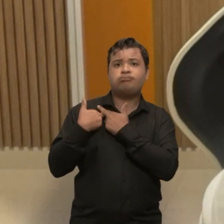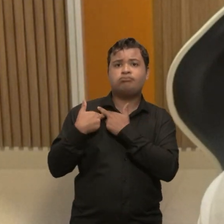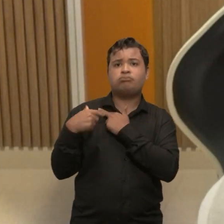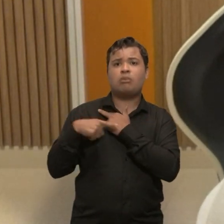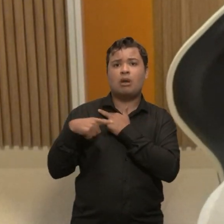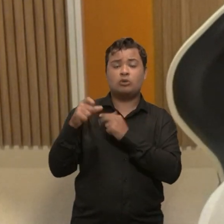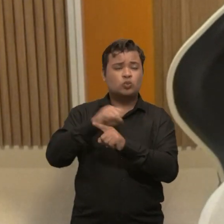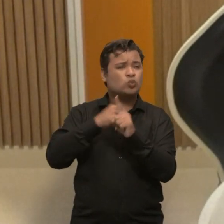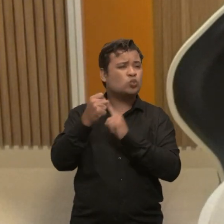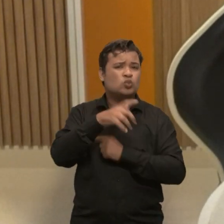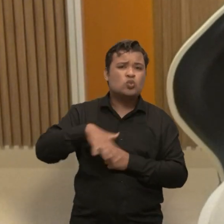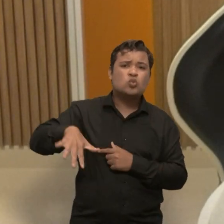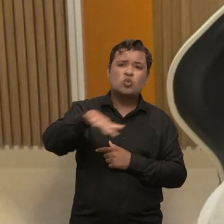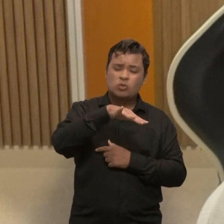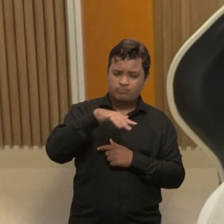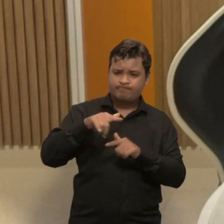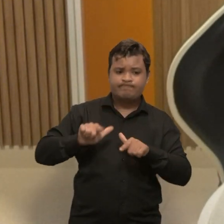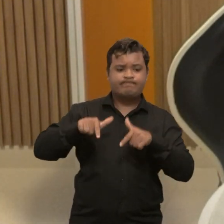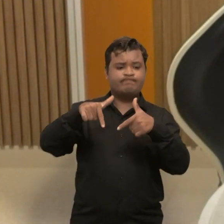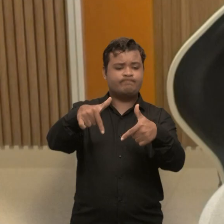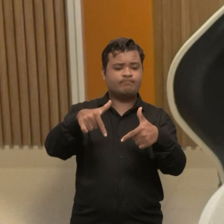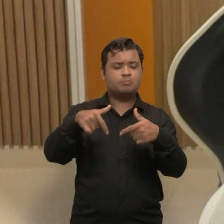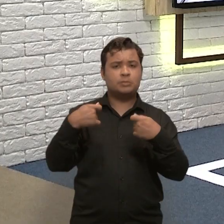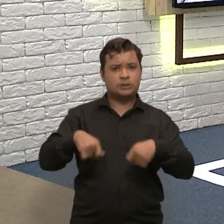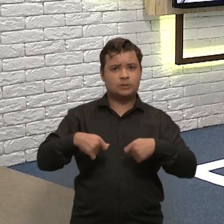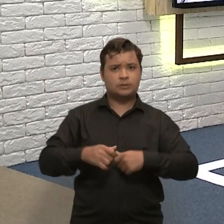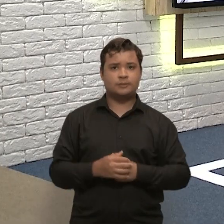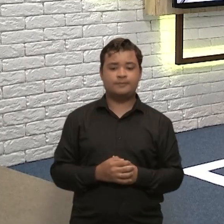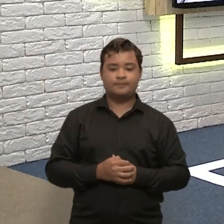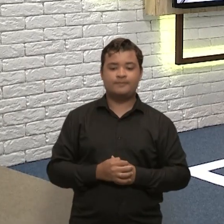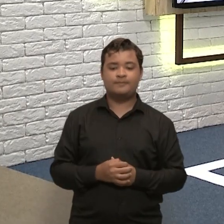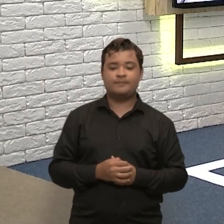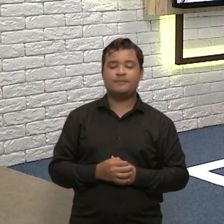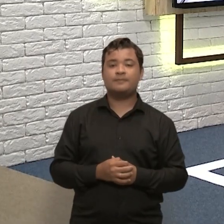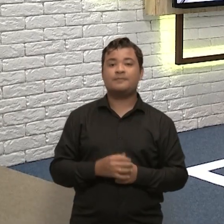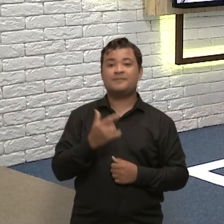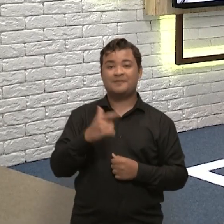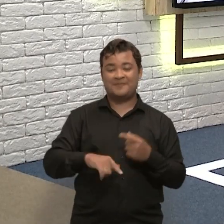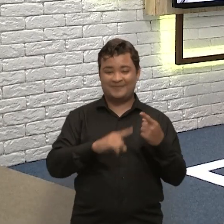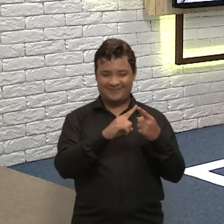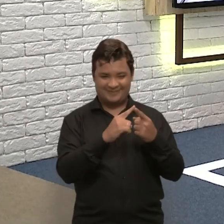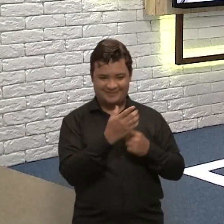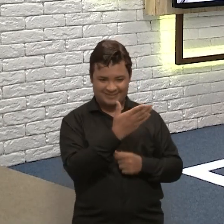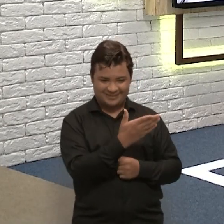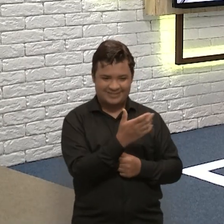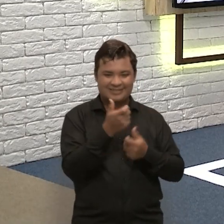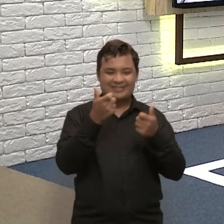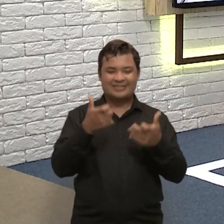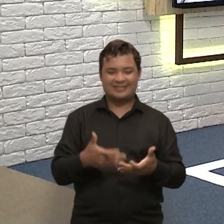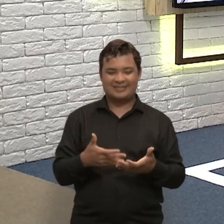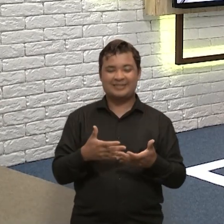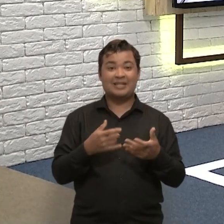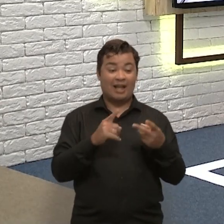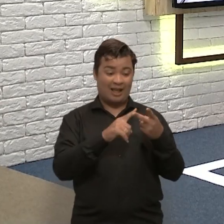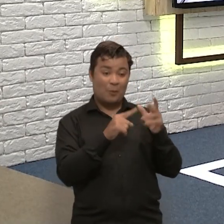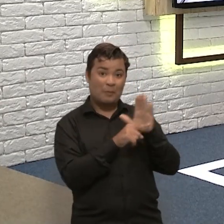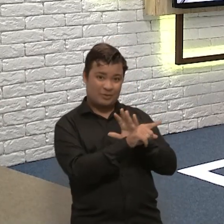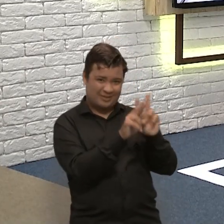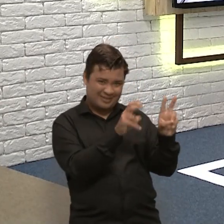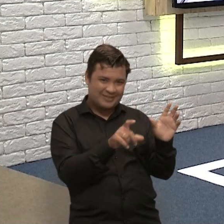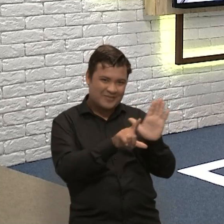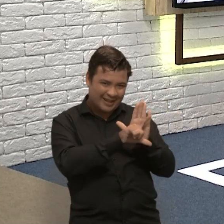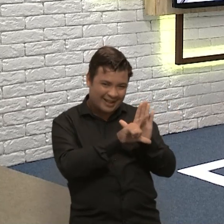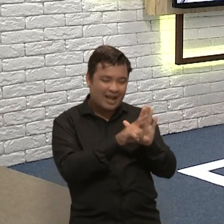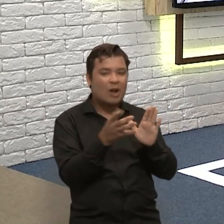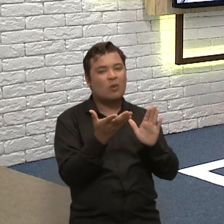sociedade. Bom, queria falar um pouquinho com a Andressa novamente, já que eu falei sobre a questão da legislação com a Sabrina. Andressa,